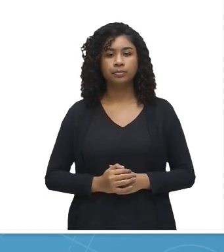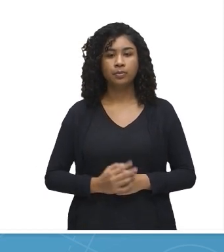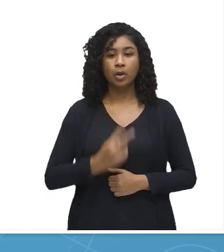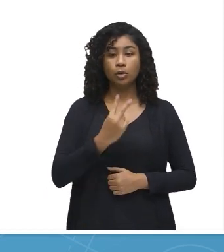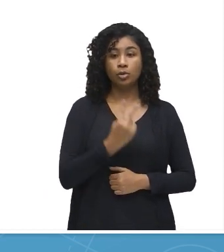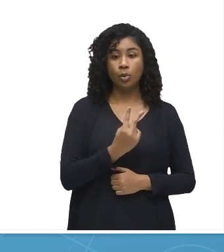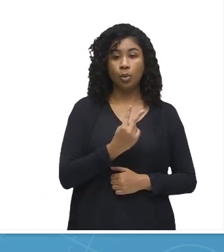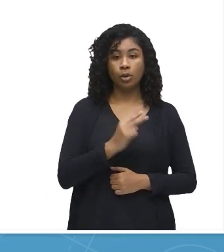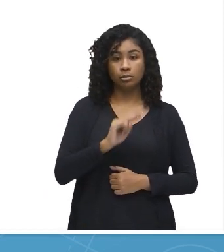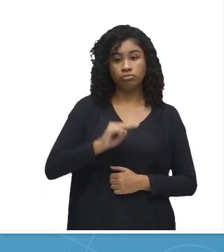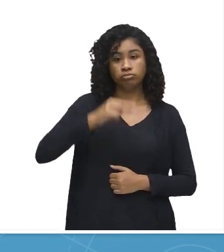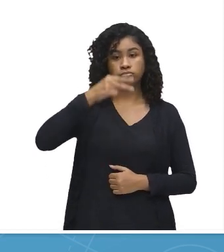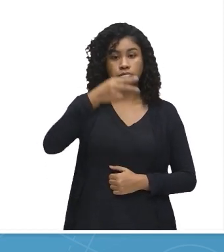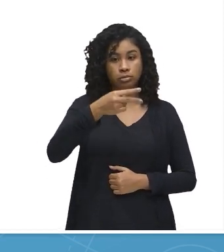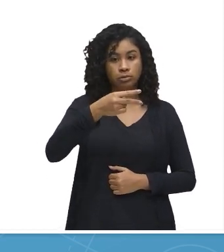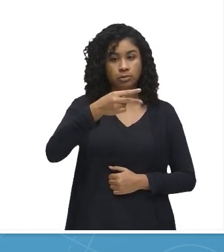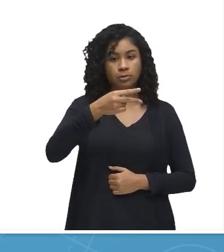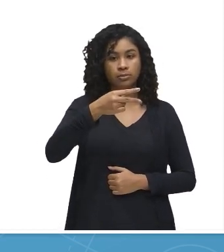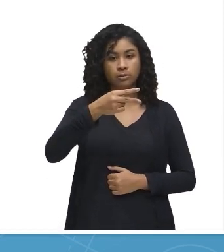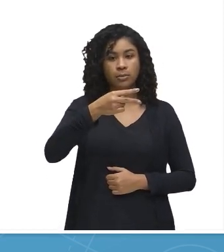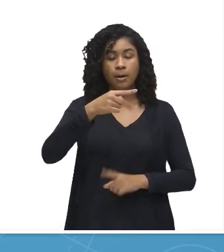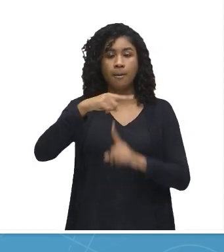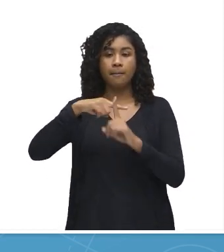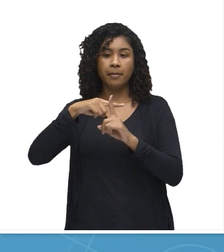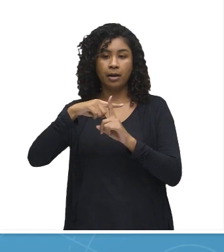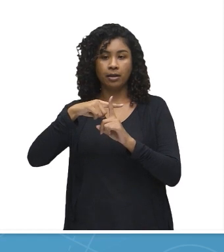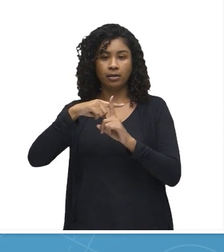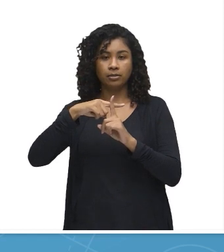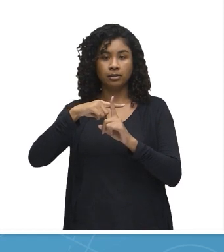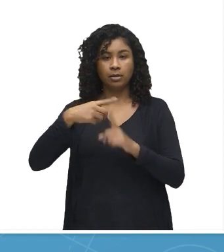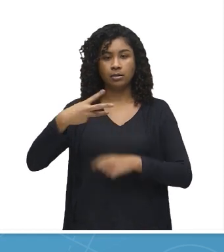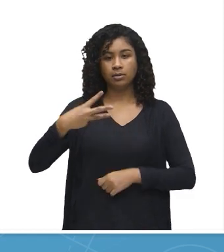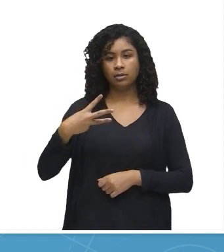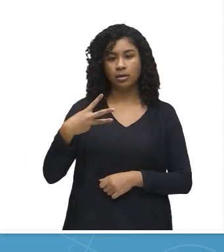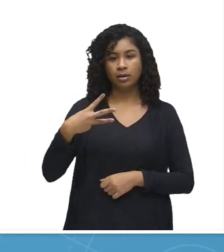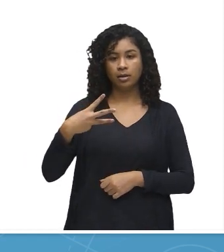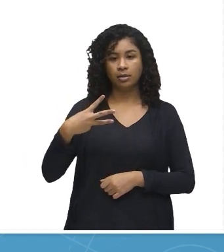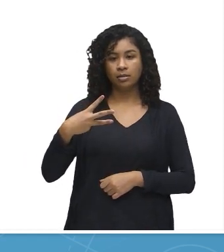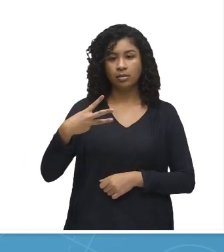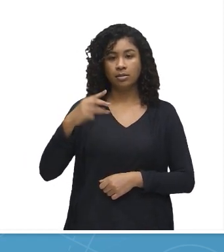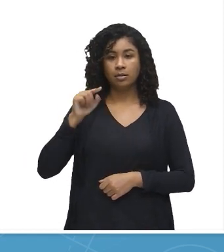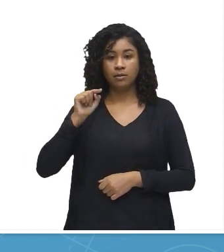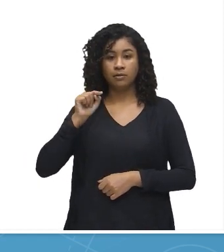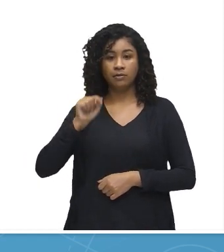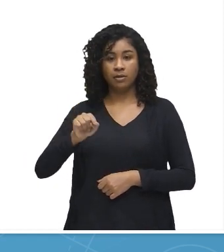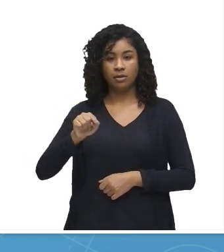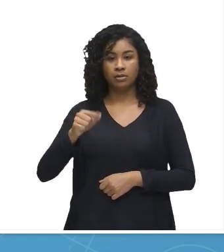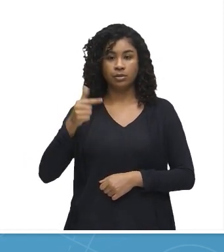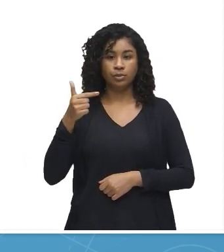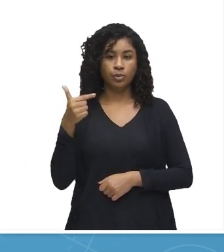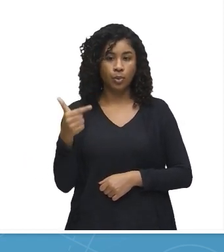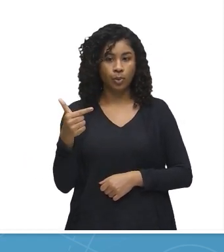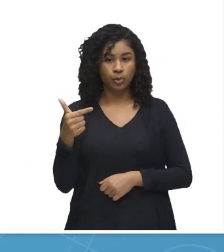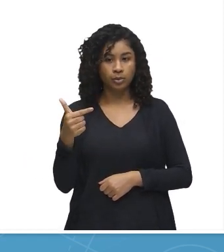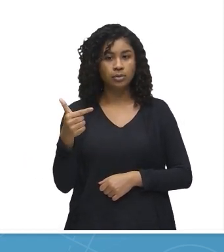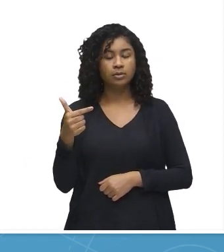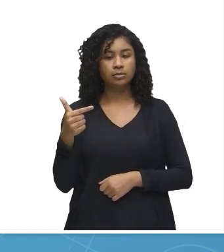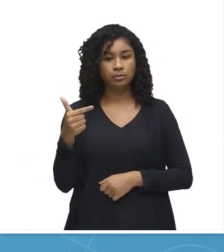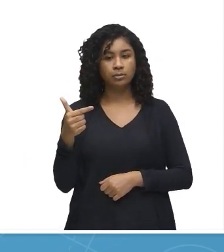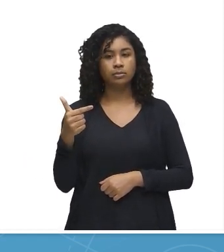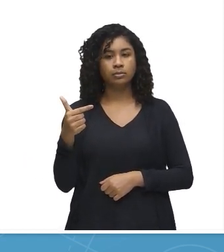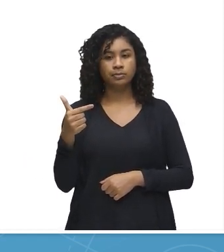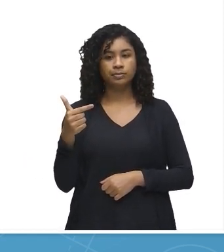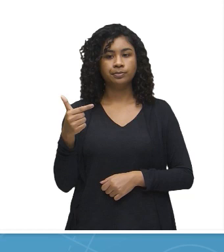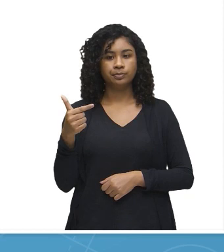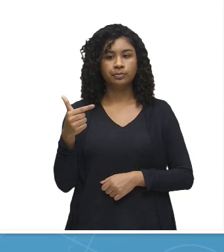2 elevado ao quadrado mais 3 vezes 2, ok? Só lembrando que eu